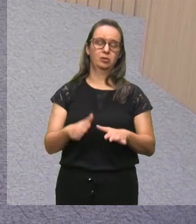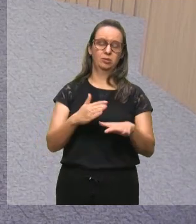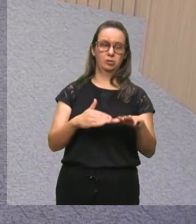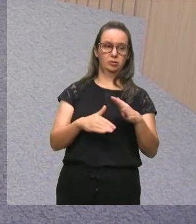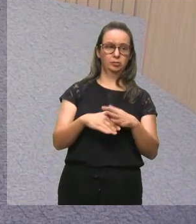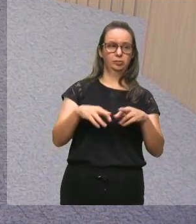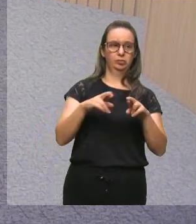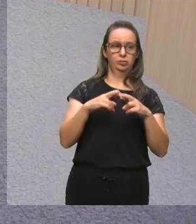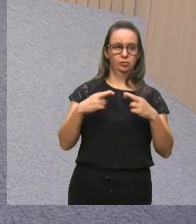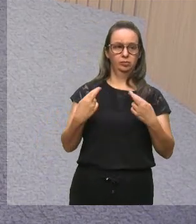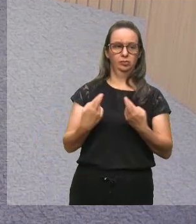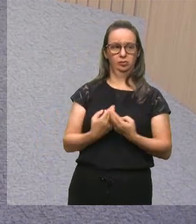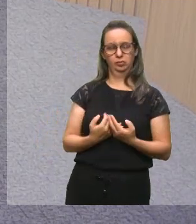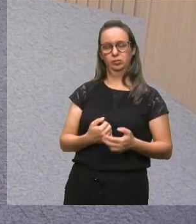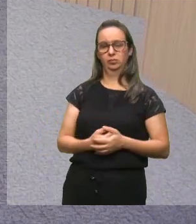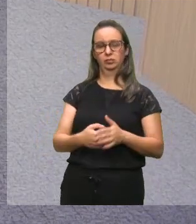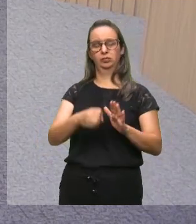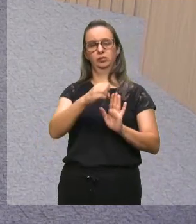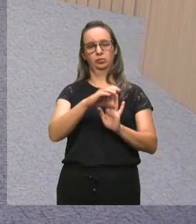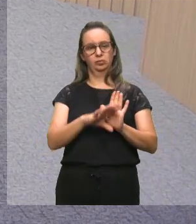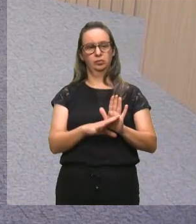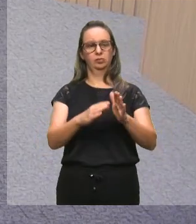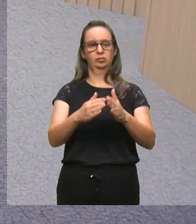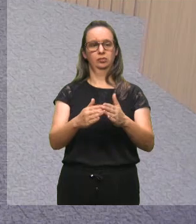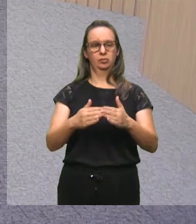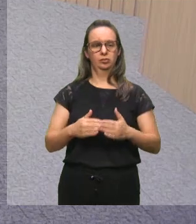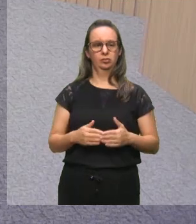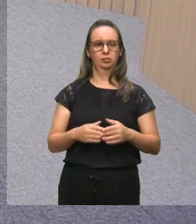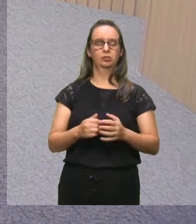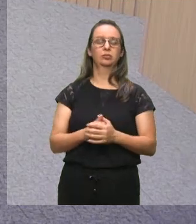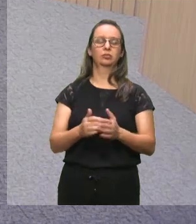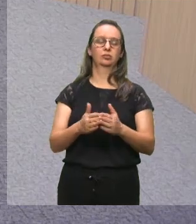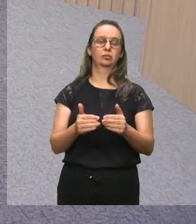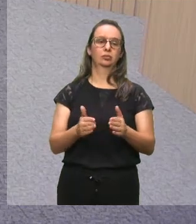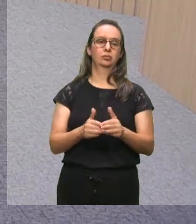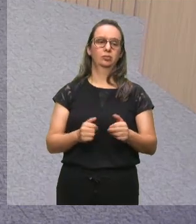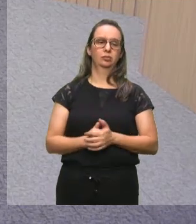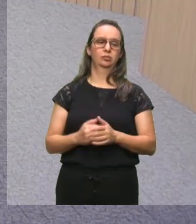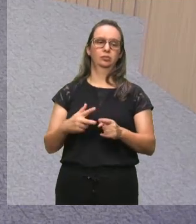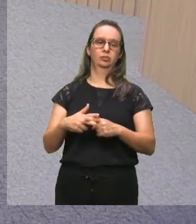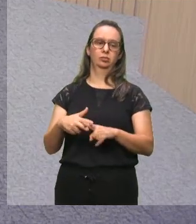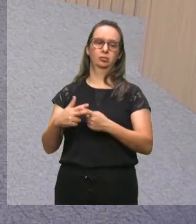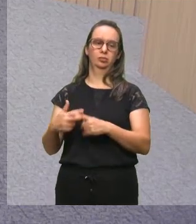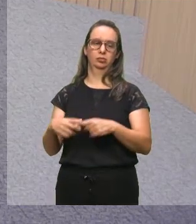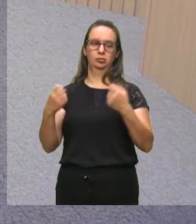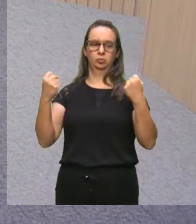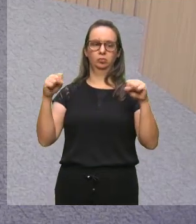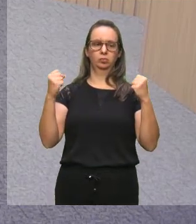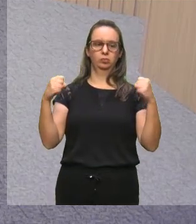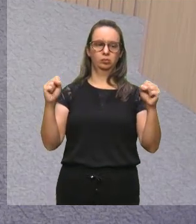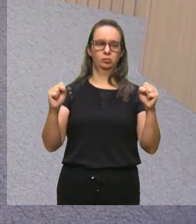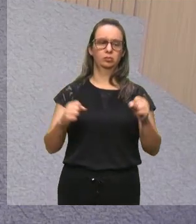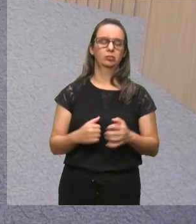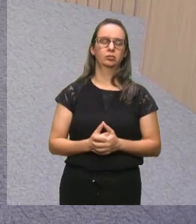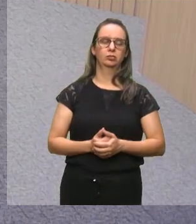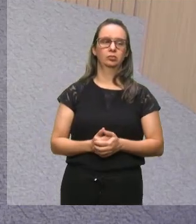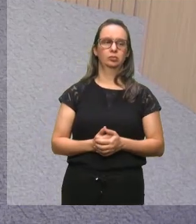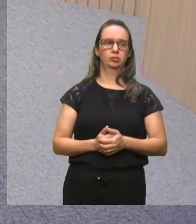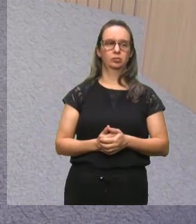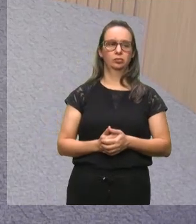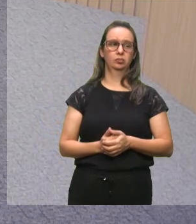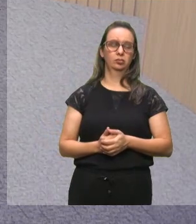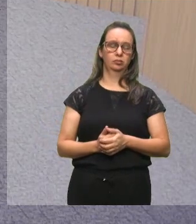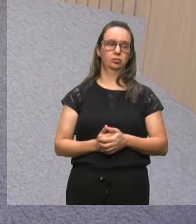aqui praticamente, pelo menos uma indicação, um requerimento, solicitando essa manutenção nesses equipamentos. Então, eu queria